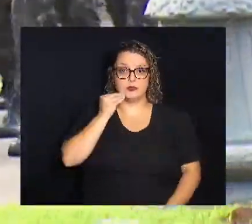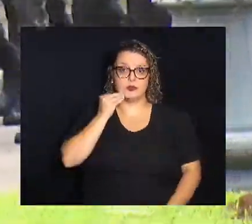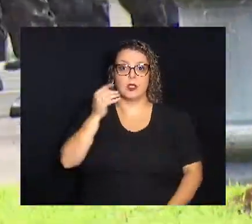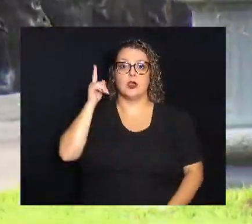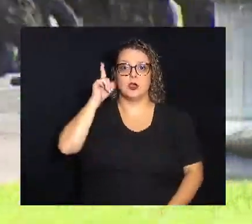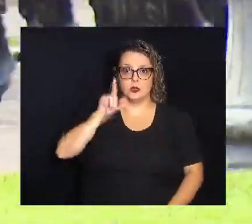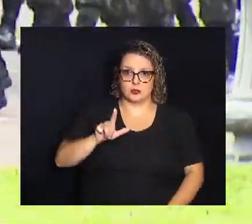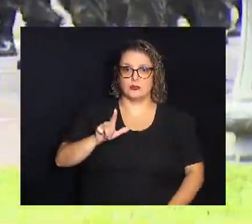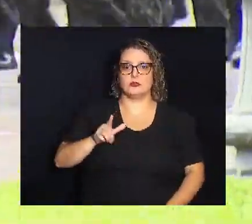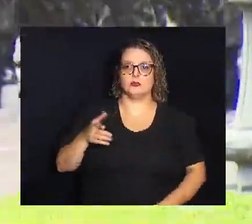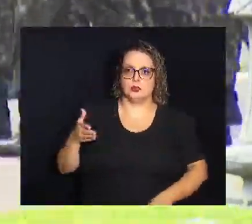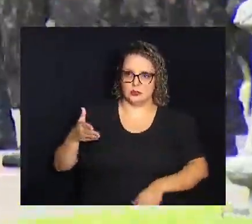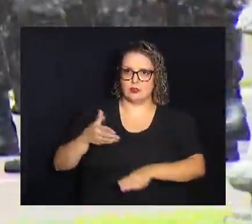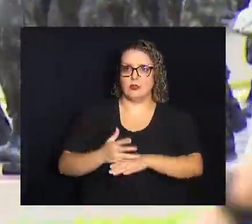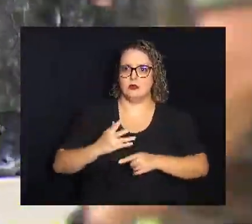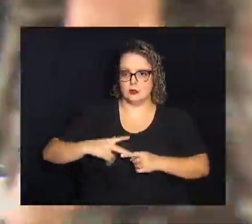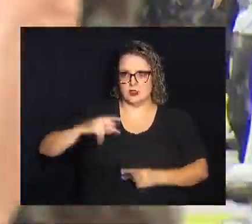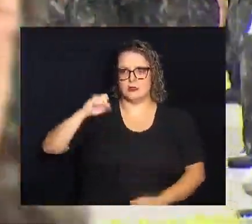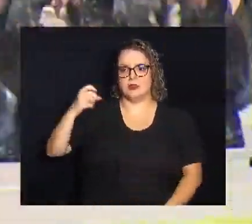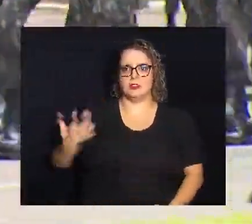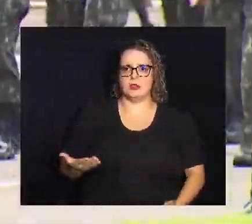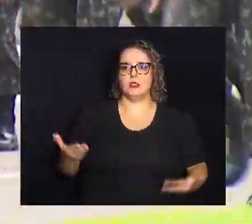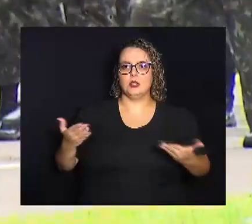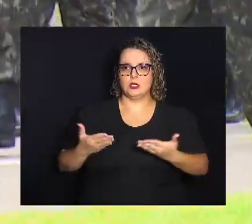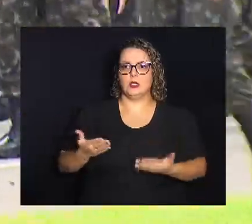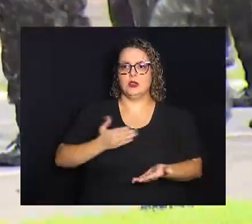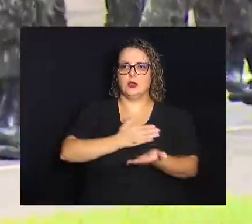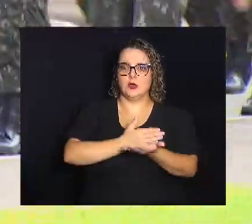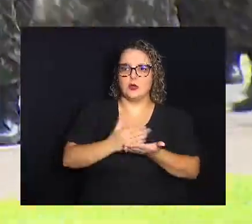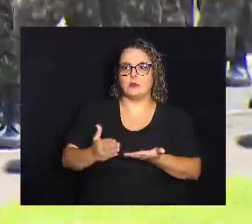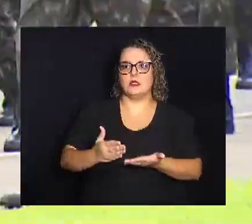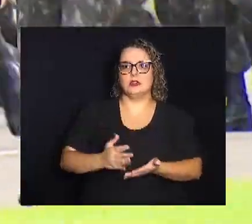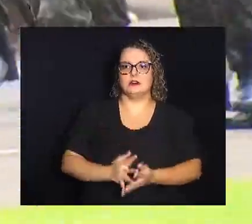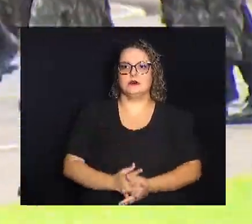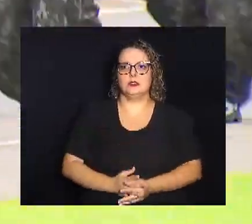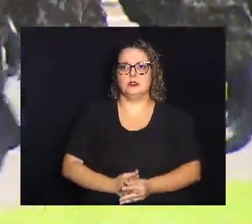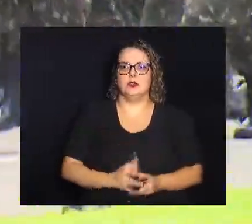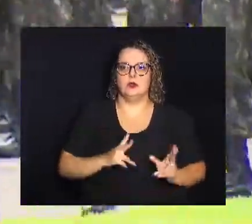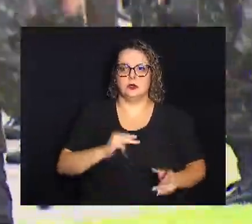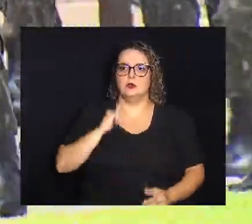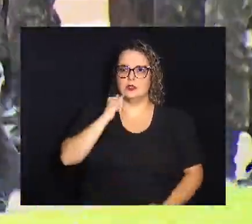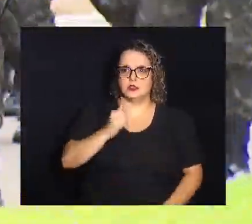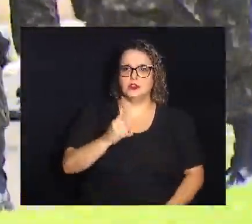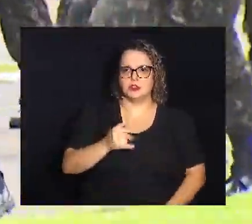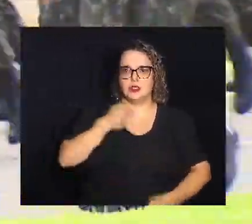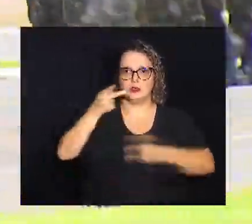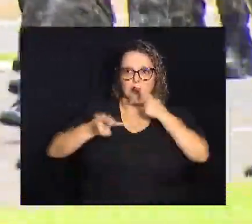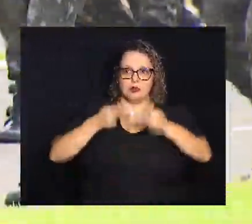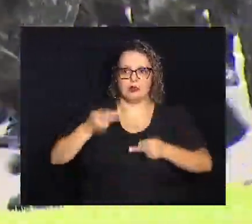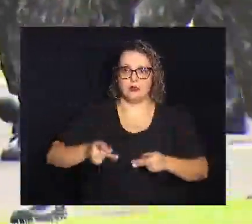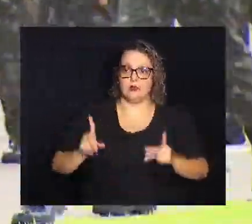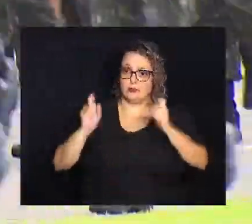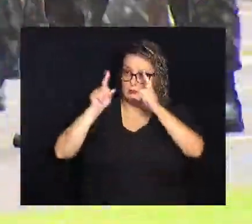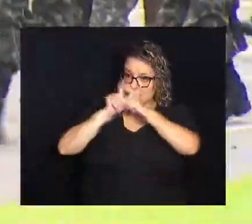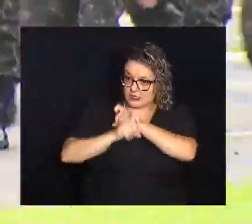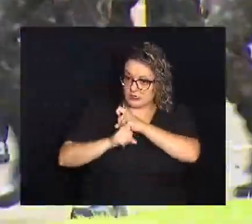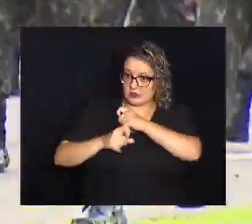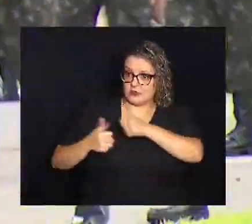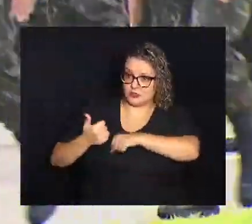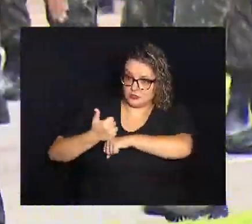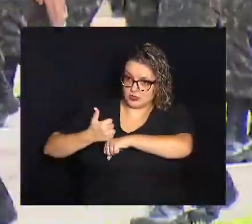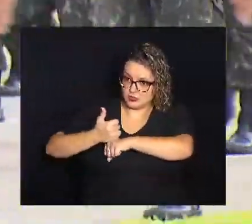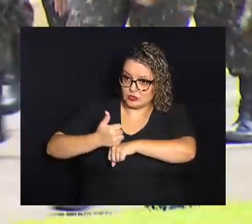conseguiram lograr êxito e estão agora aí iniciando, como eu disse nas minhas falas, uma desafiante carreira,